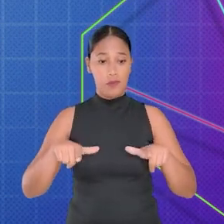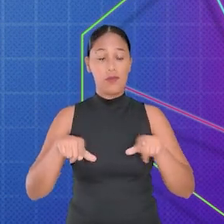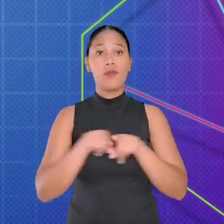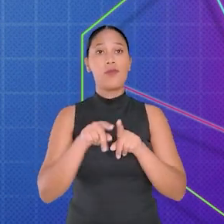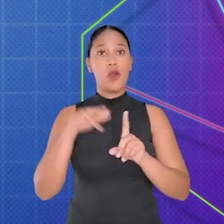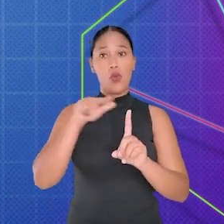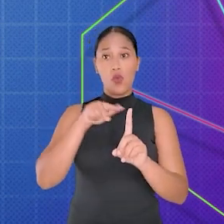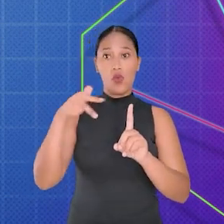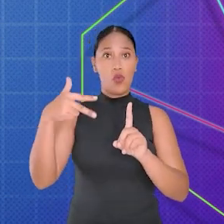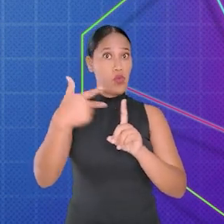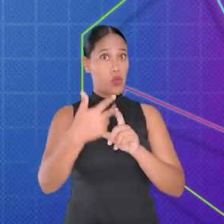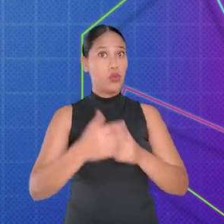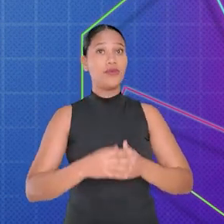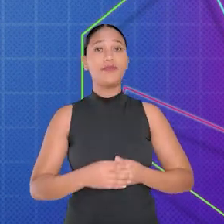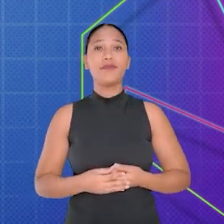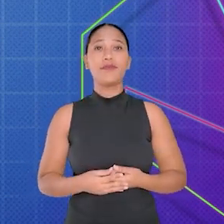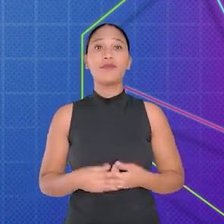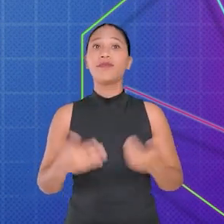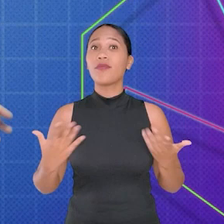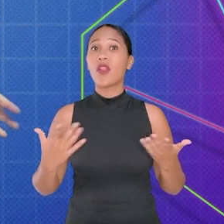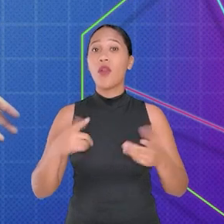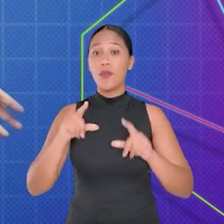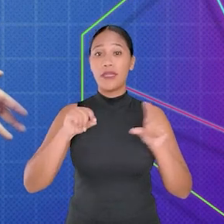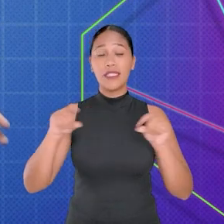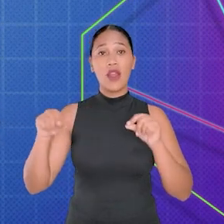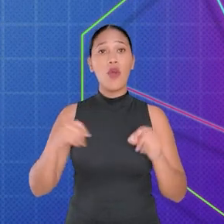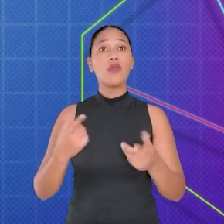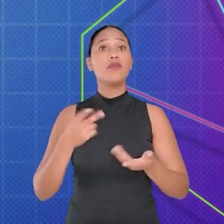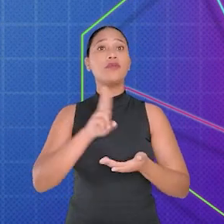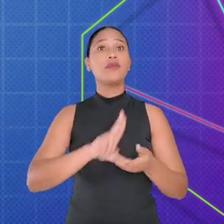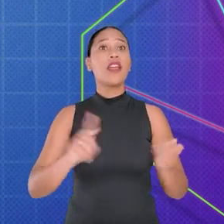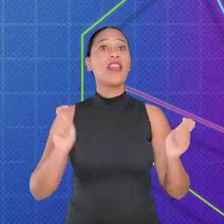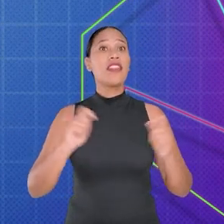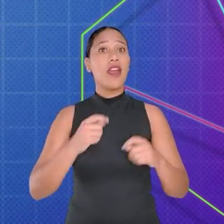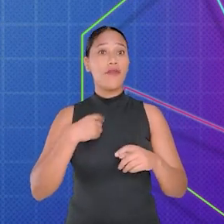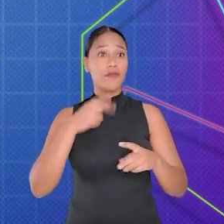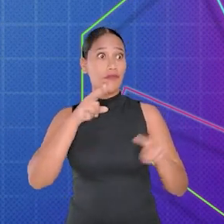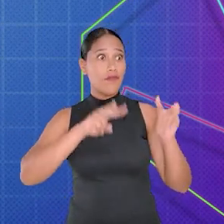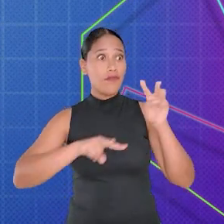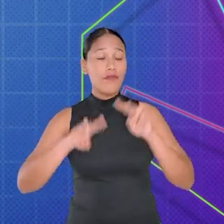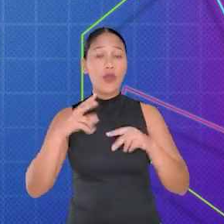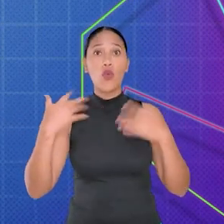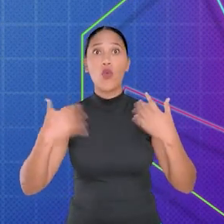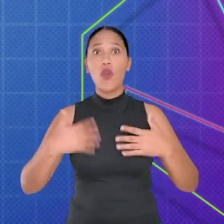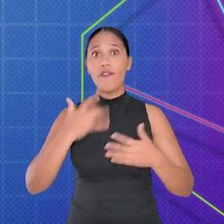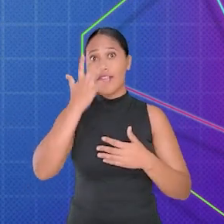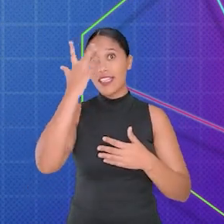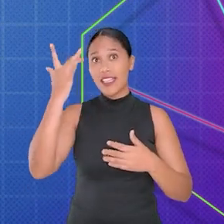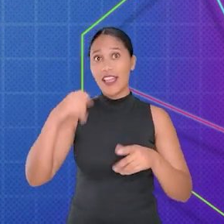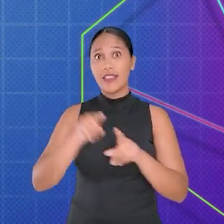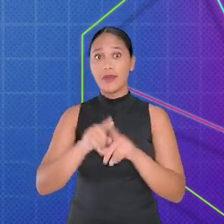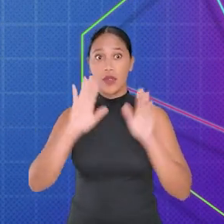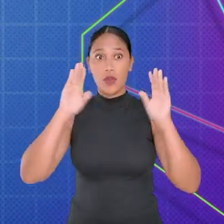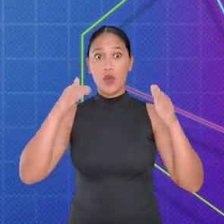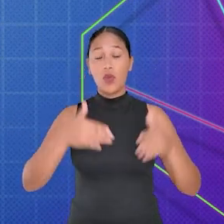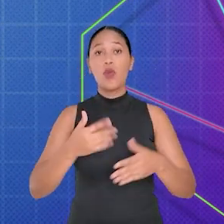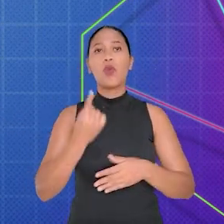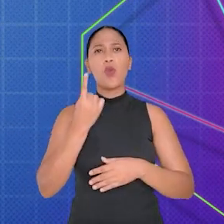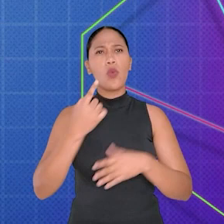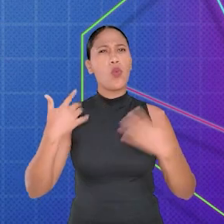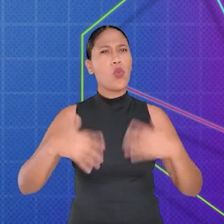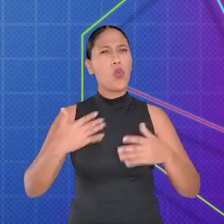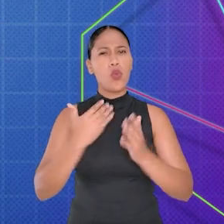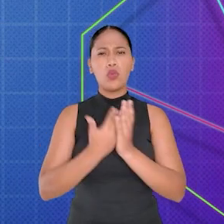e a visualização da câmera. Com essas opções, o usuário pode criar e visualizar projetos em 3D com facilidade e precisão. Uma